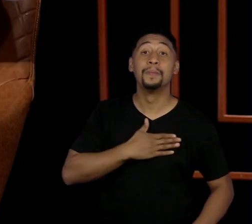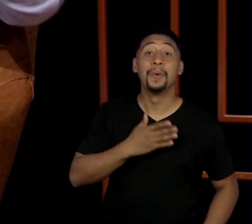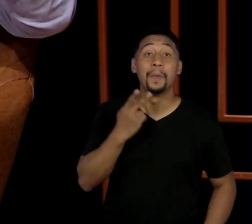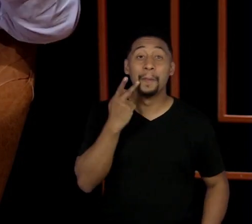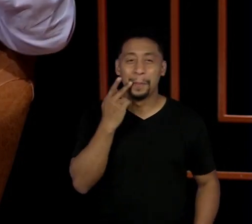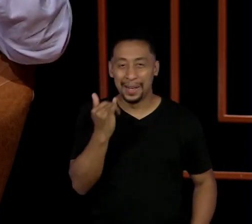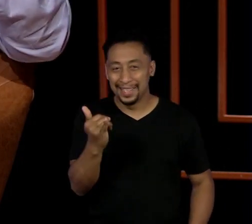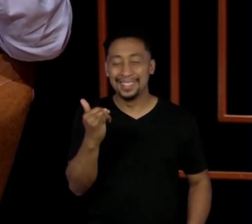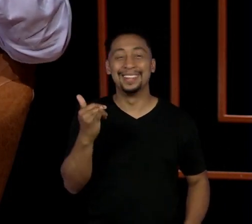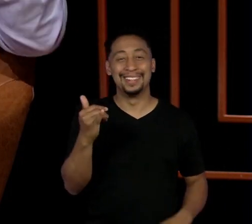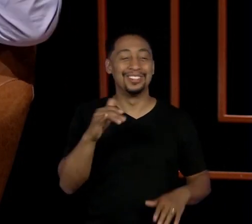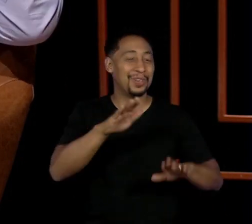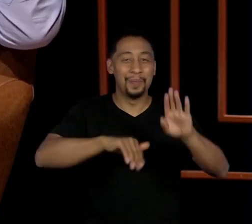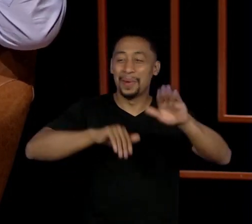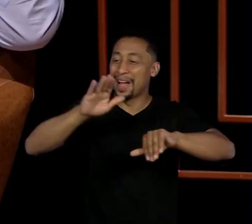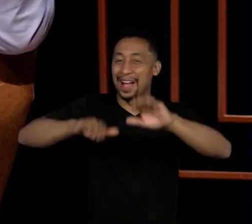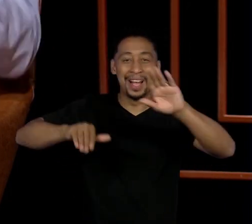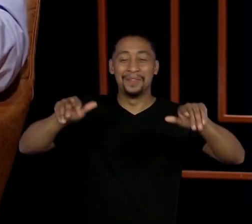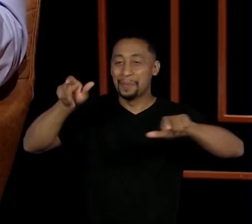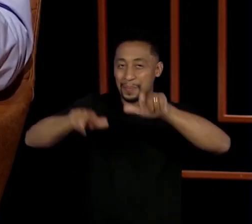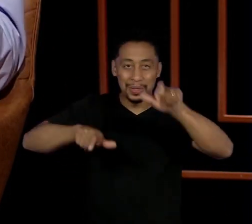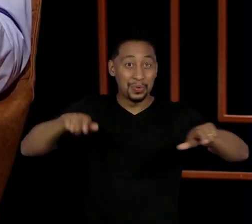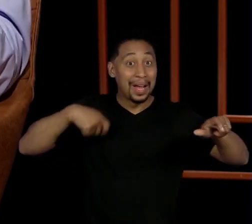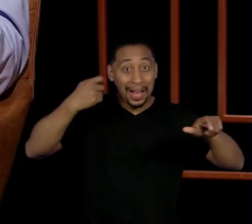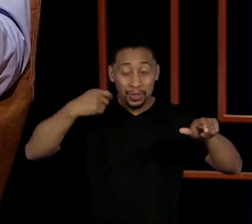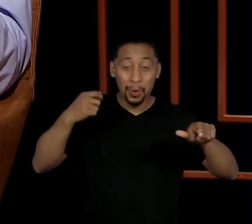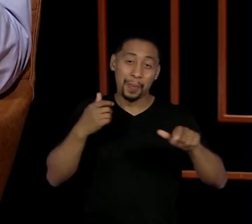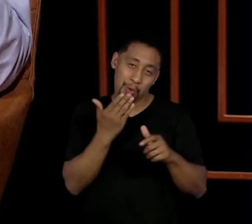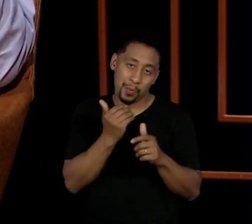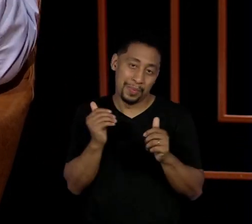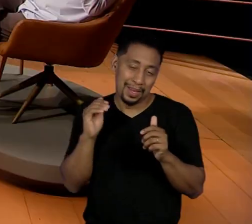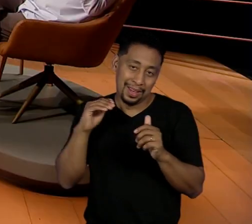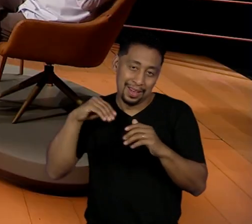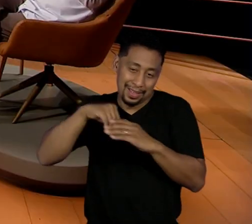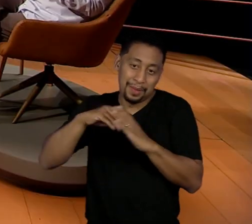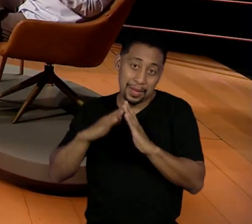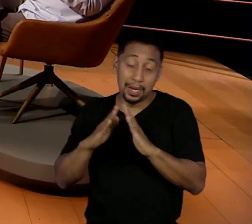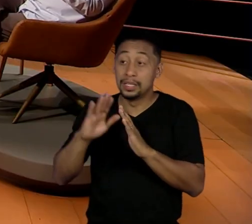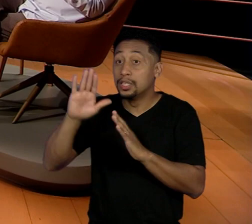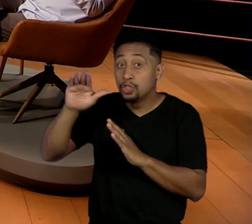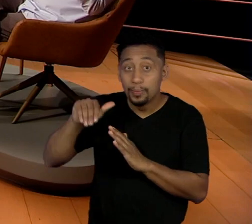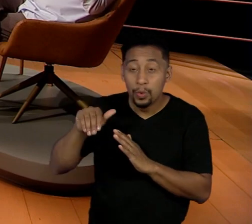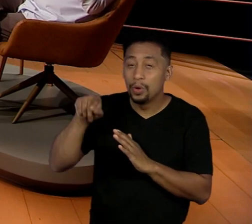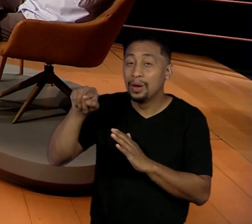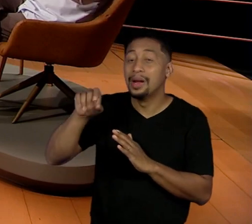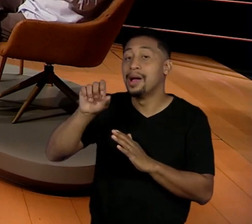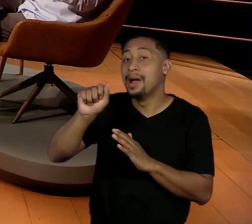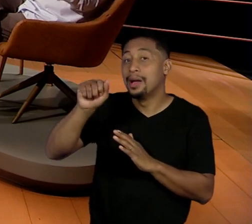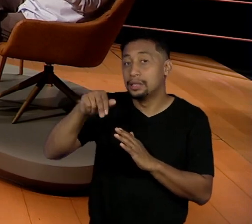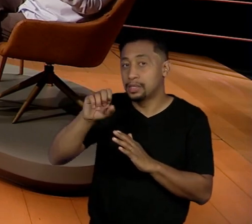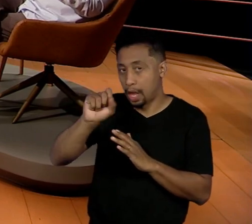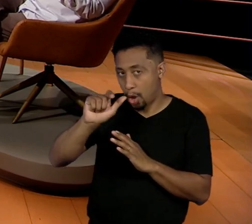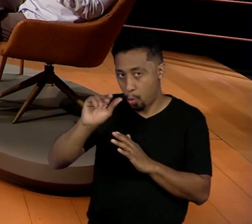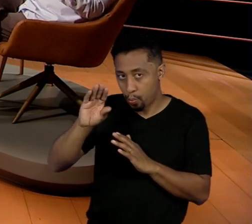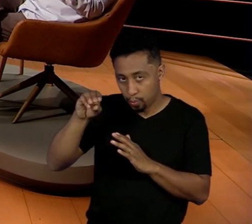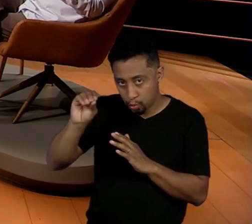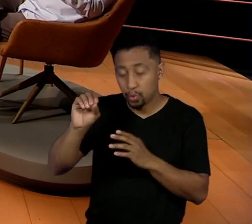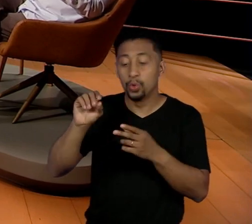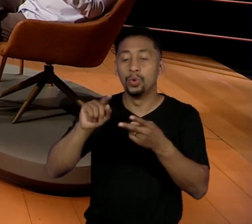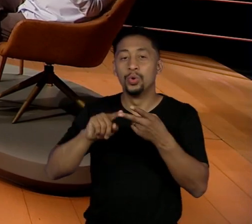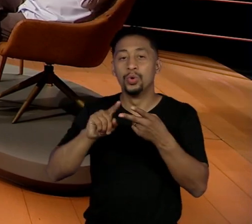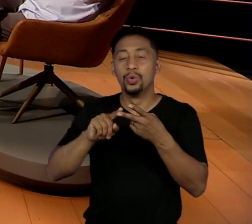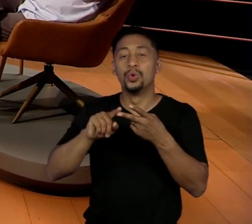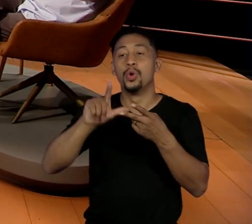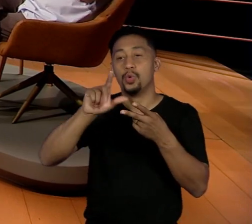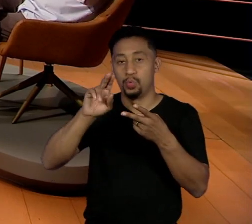levava pessoas para almoçar na minha casa. Ele levou Anselmo Duarte, o Rui Guerra e o Luiz Carlos Barreto, com quem eu trabalhei há pouco